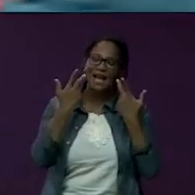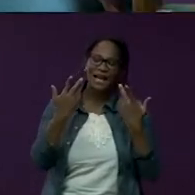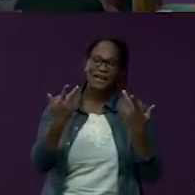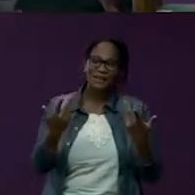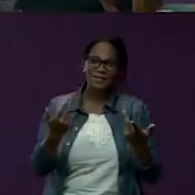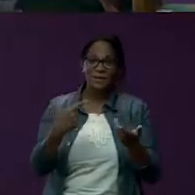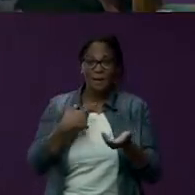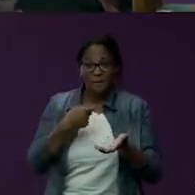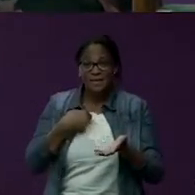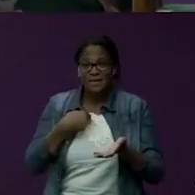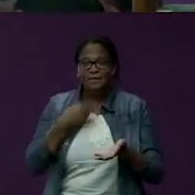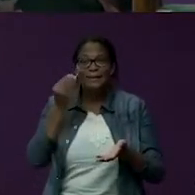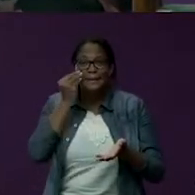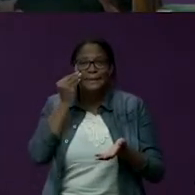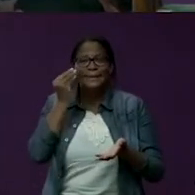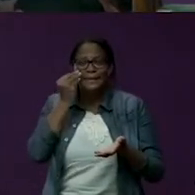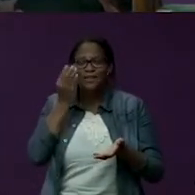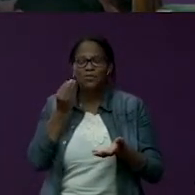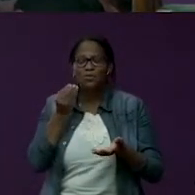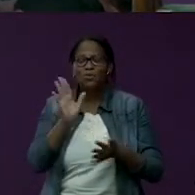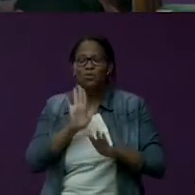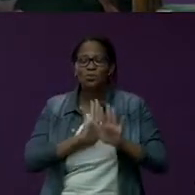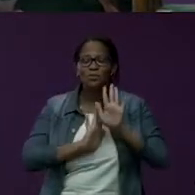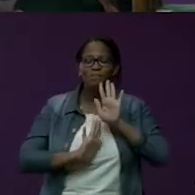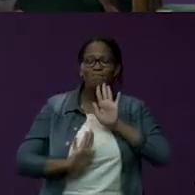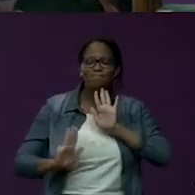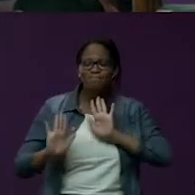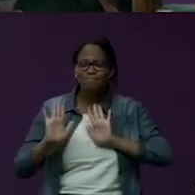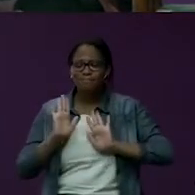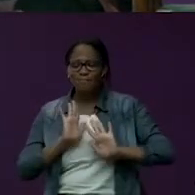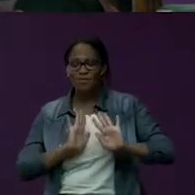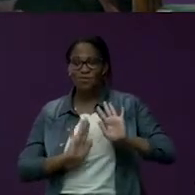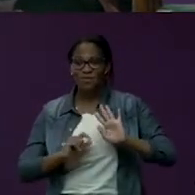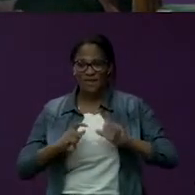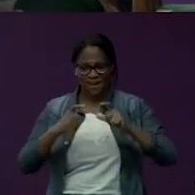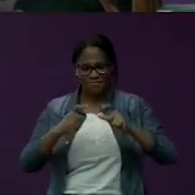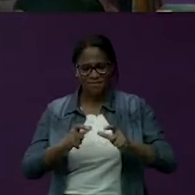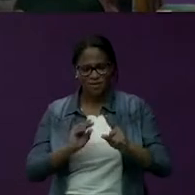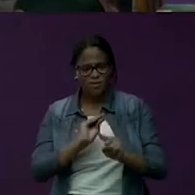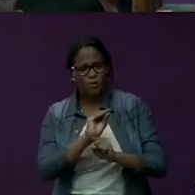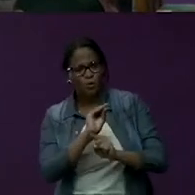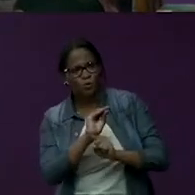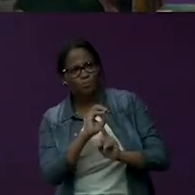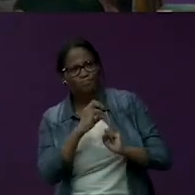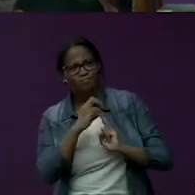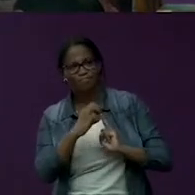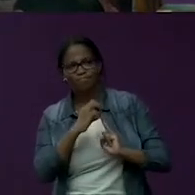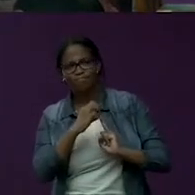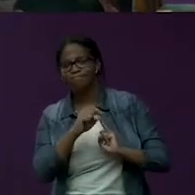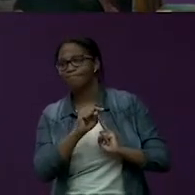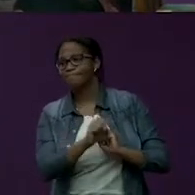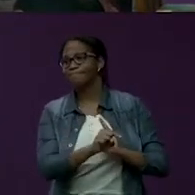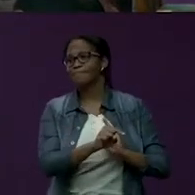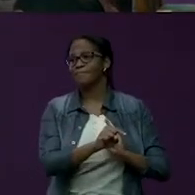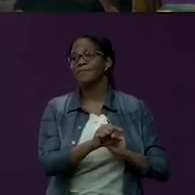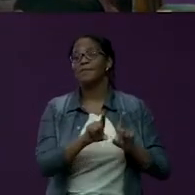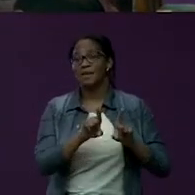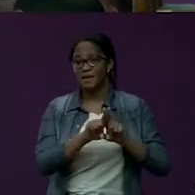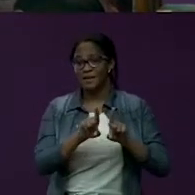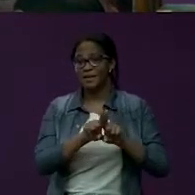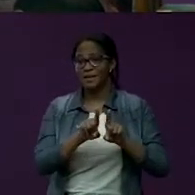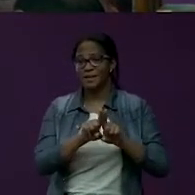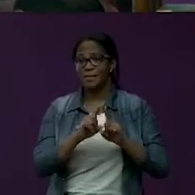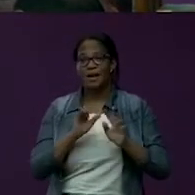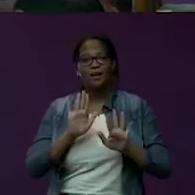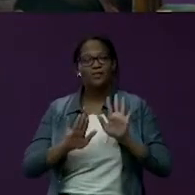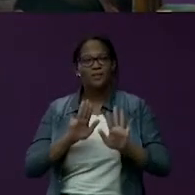ser muito cuidadosa, né, com... Eu acho que com esse lugar e também até de como